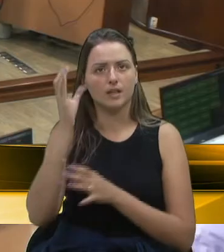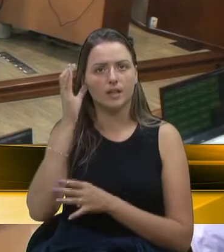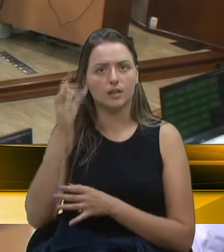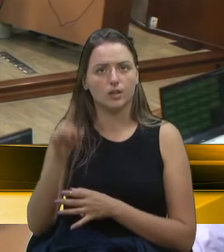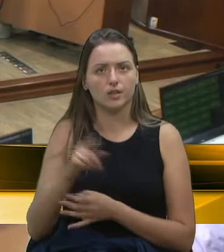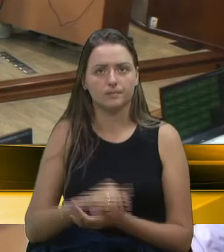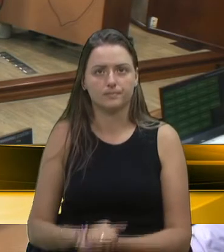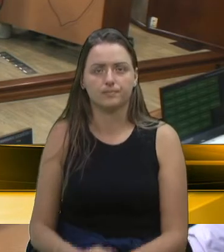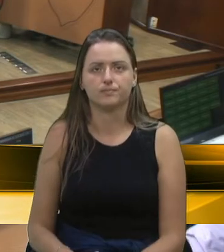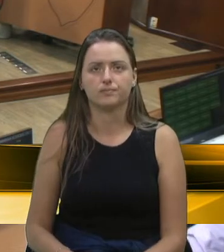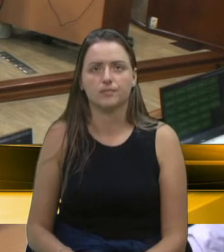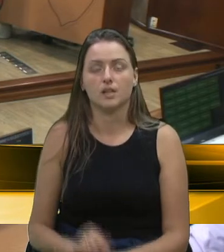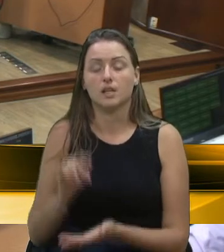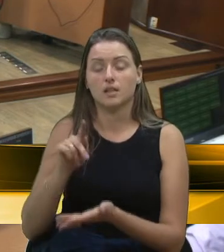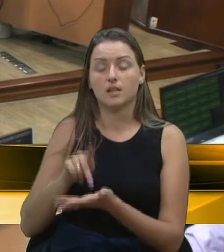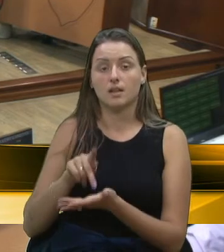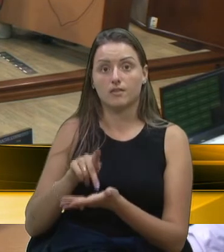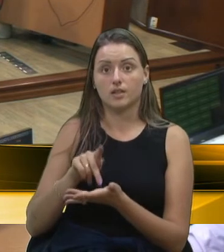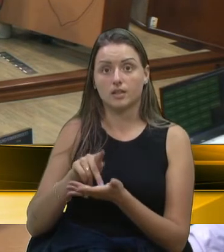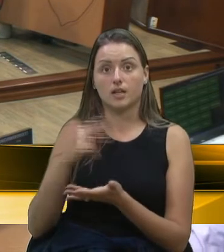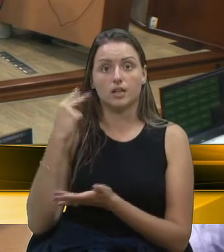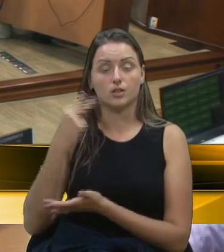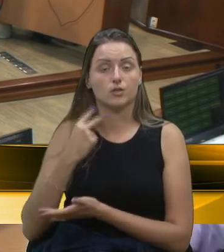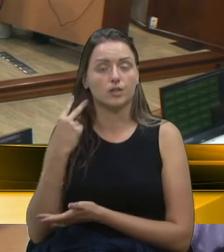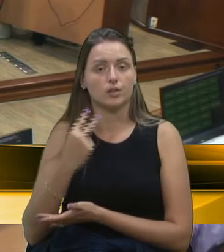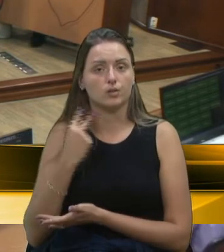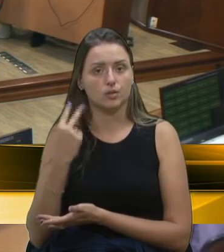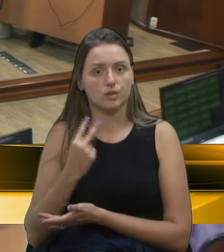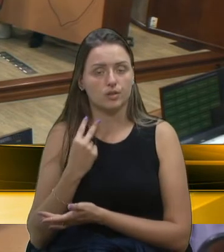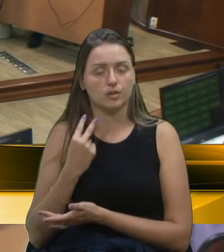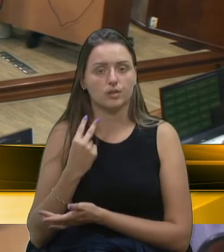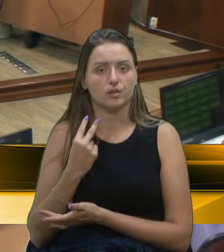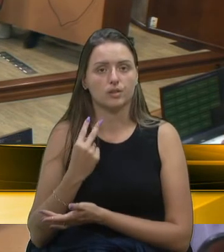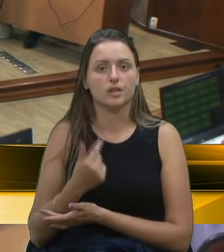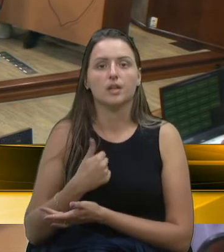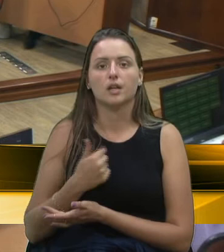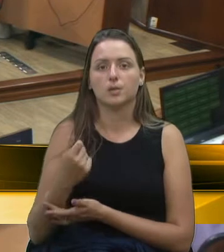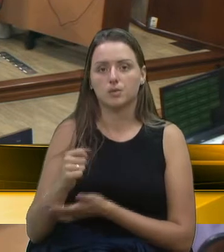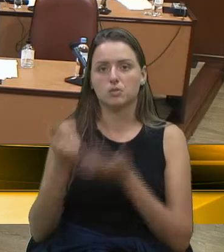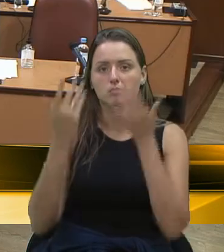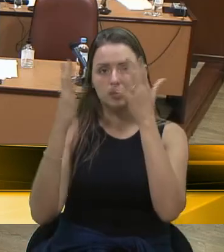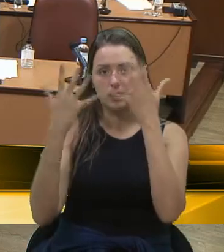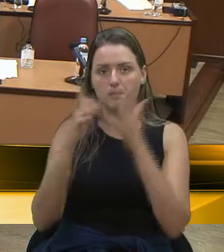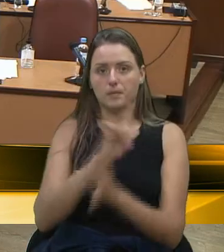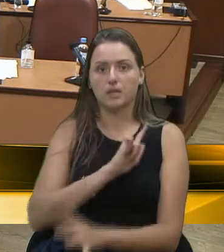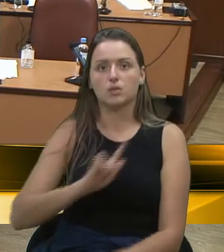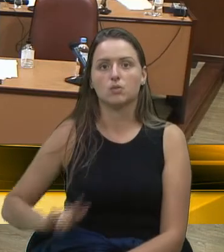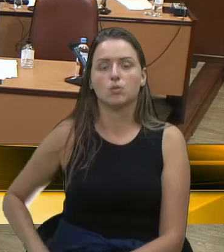concedida. Na verdade, vereador, eu tenho que parabenizar o governo do Estado